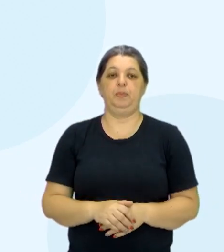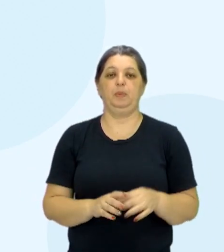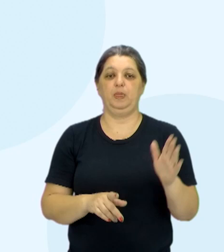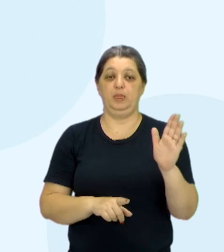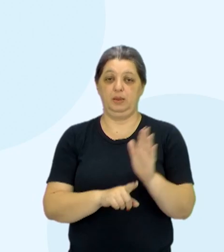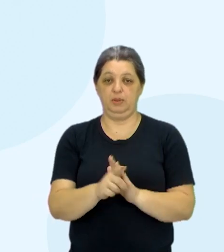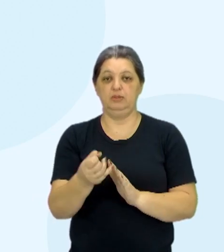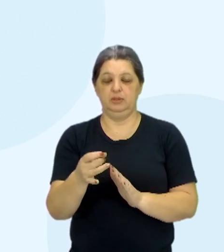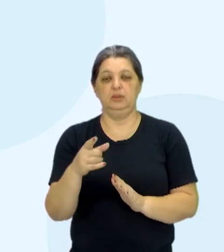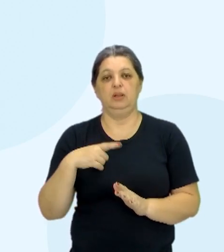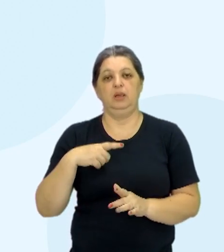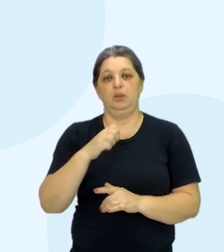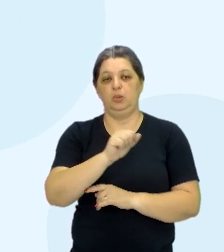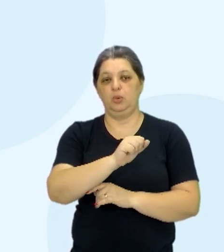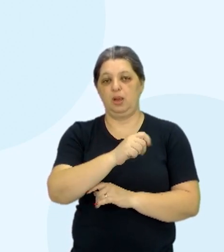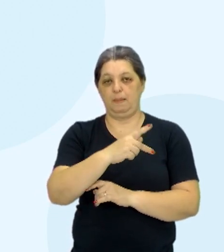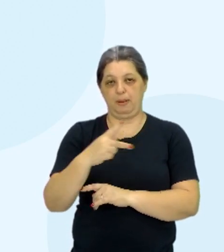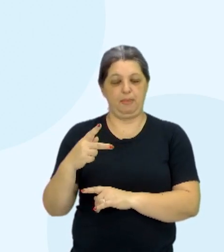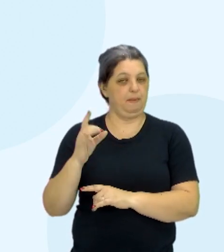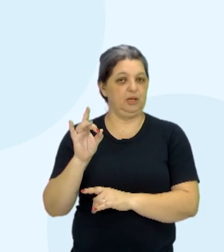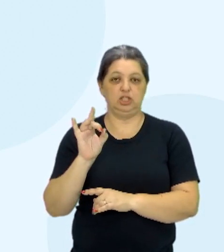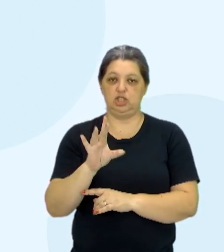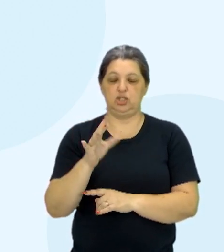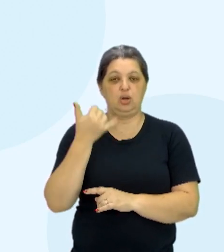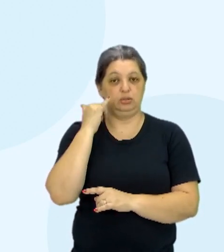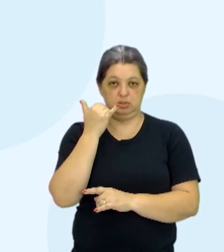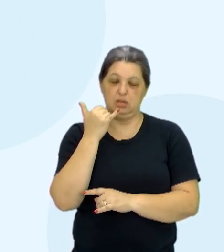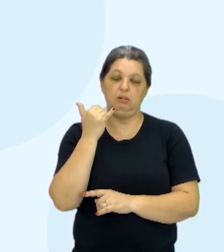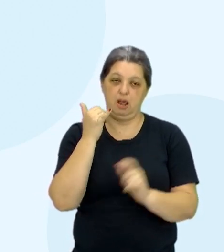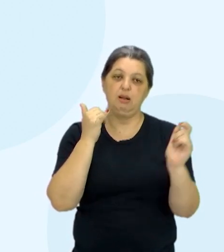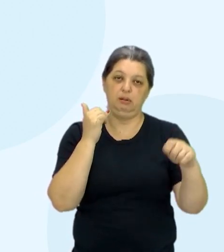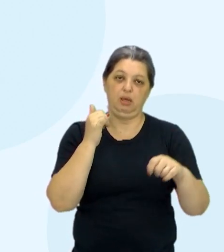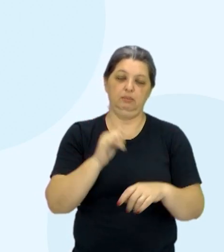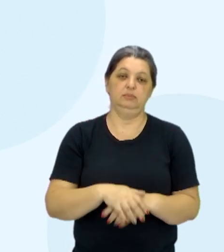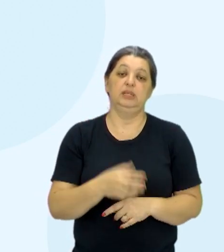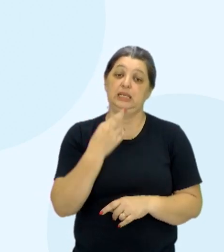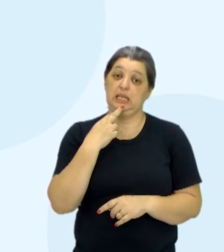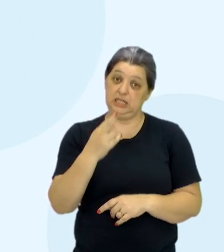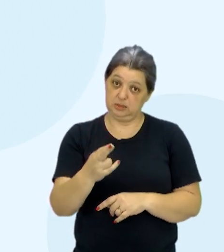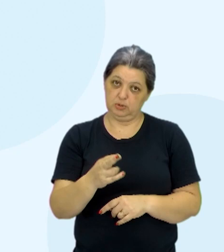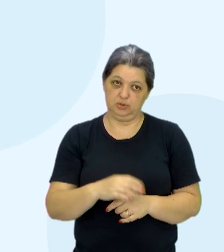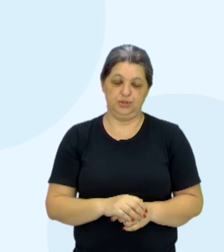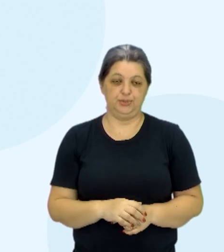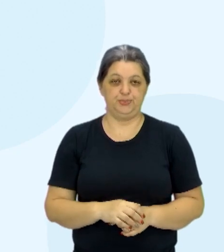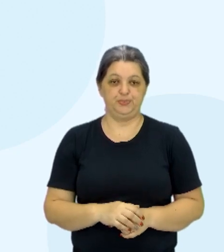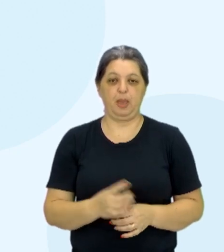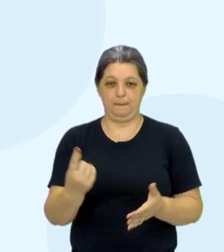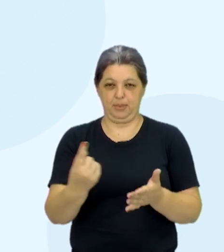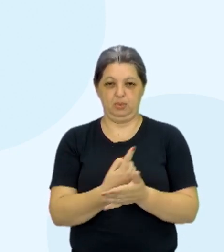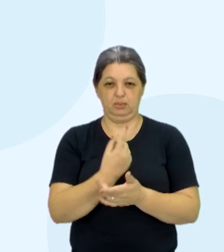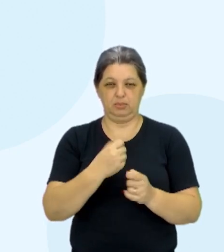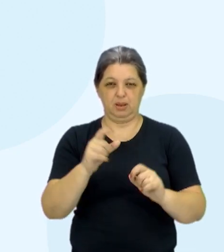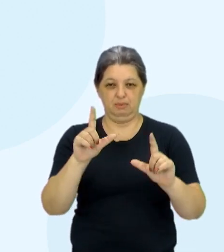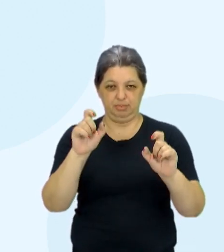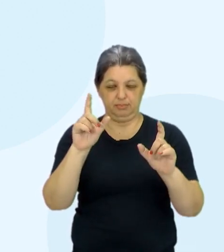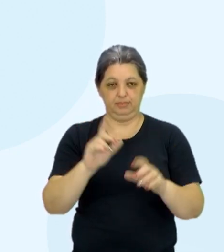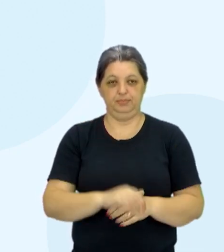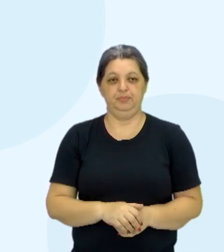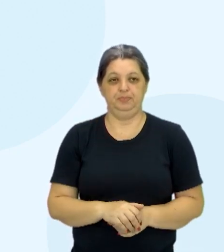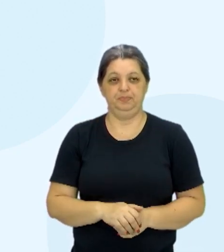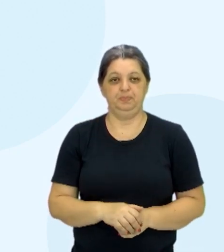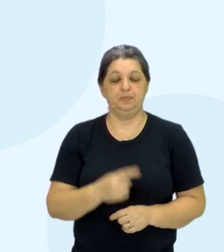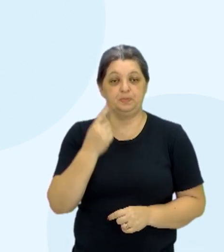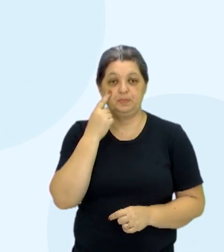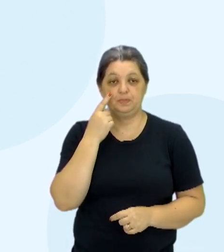no aplicativo, mas só vale lá no celular, tá bom, Letícia? Aí vocês respondam a pergunta, tá bom? Clica aí que vai aparecer, ó. Olha a